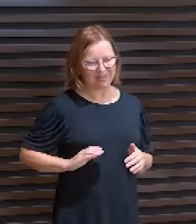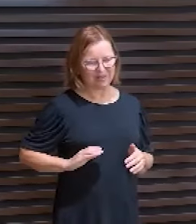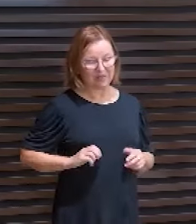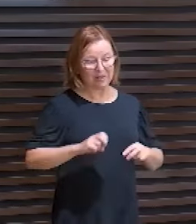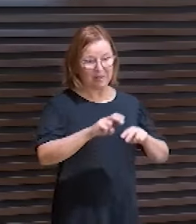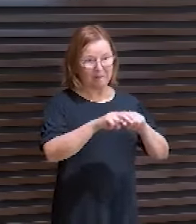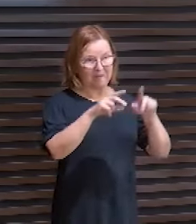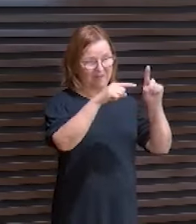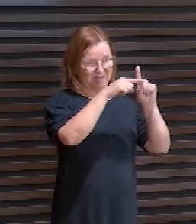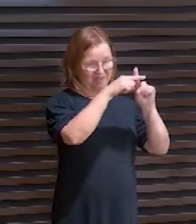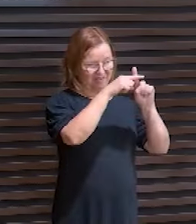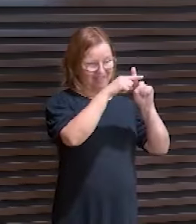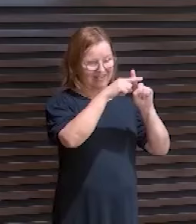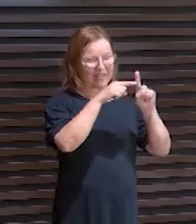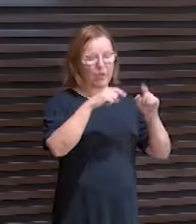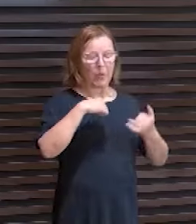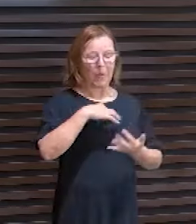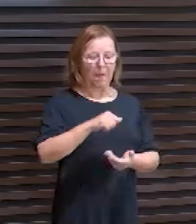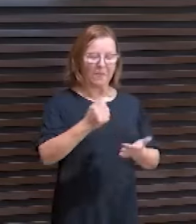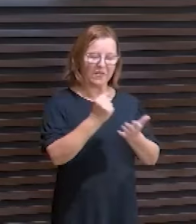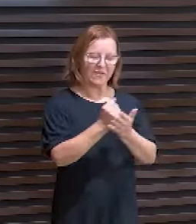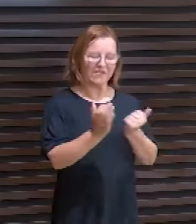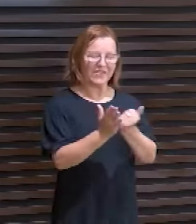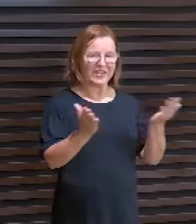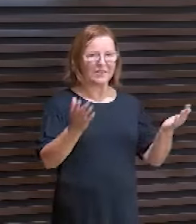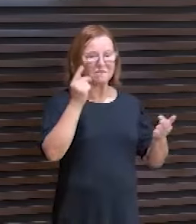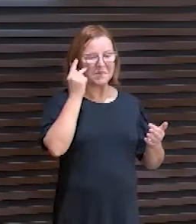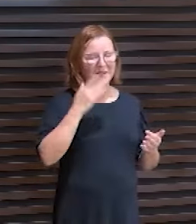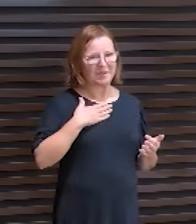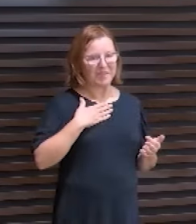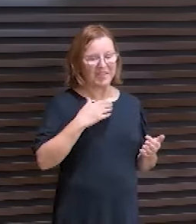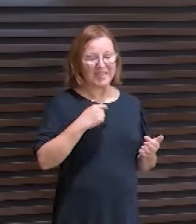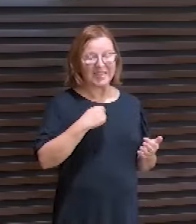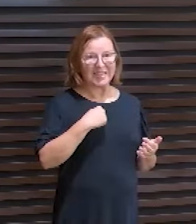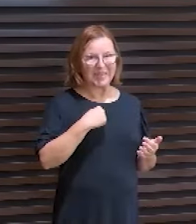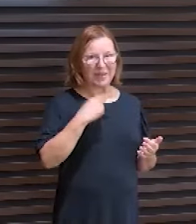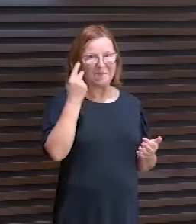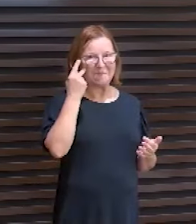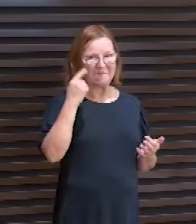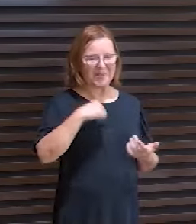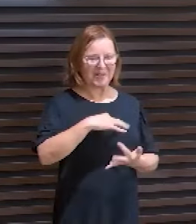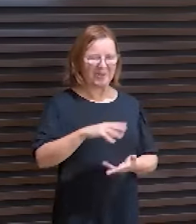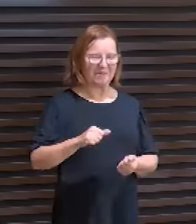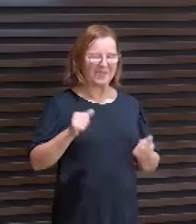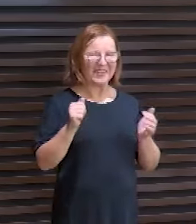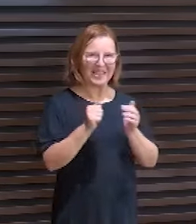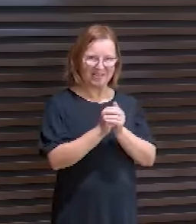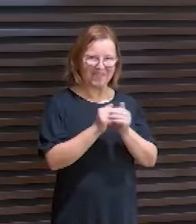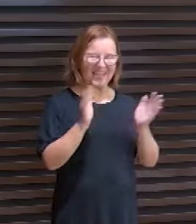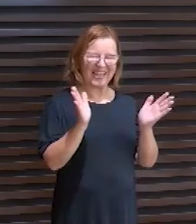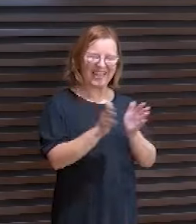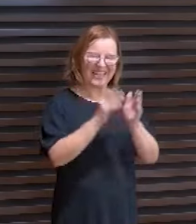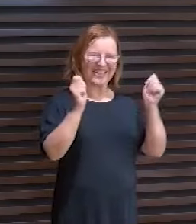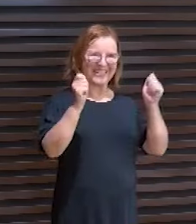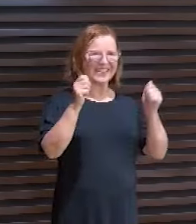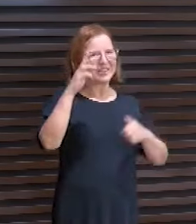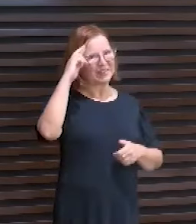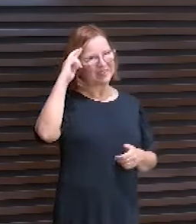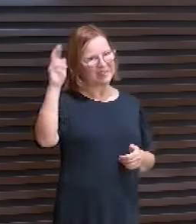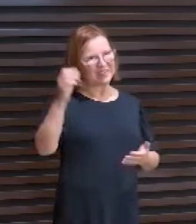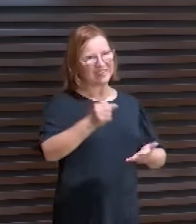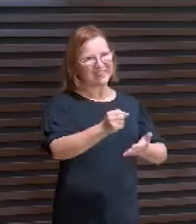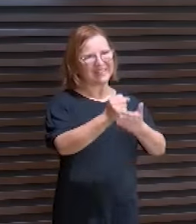para mim e eu para o mundo amém aleluia que o Senhor venha em nosso